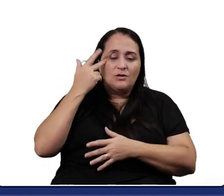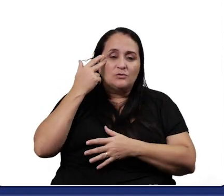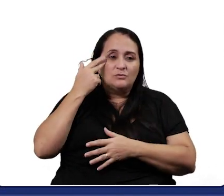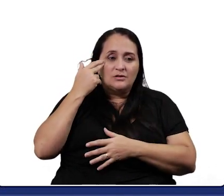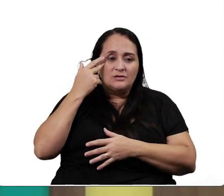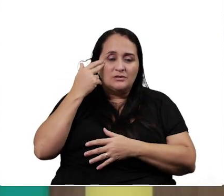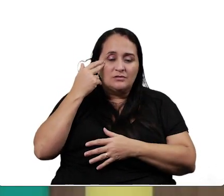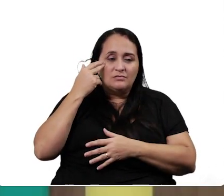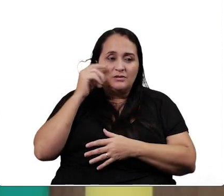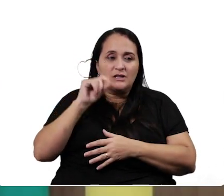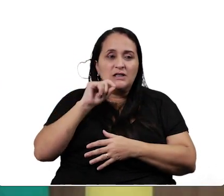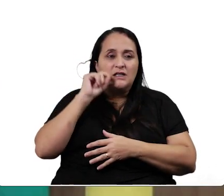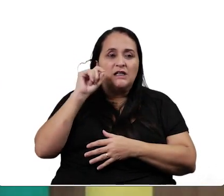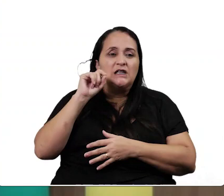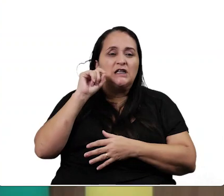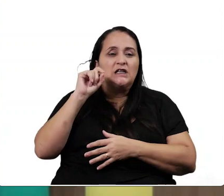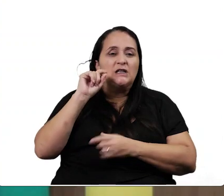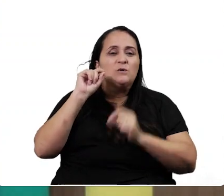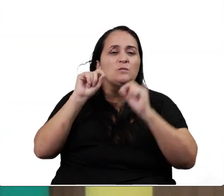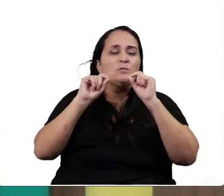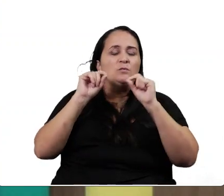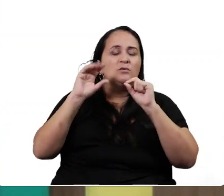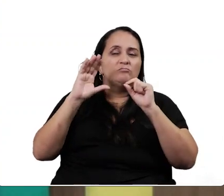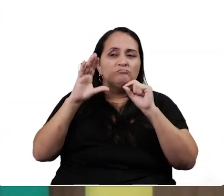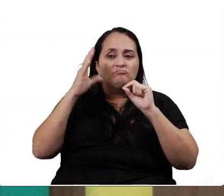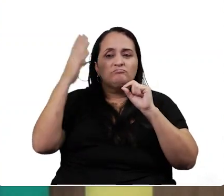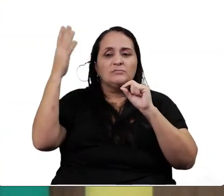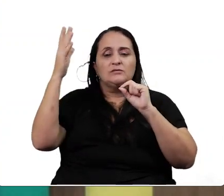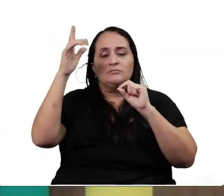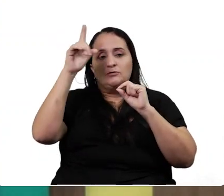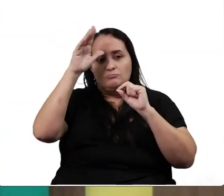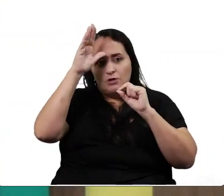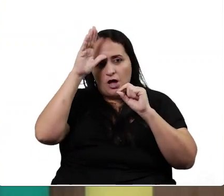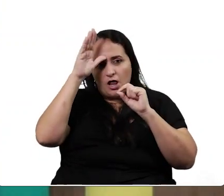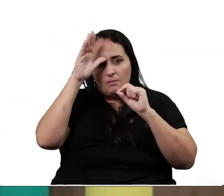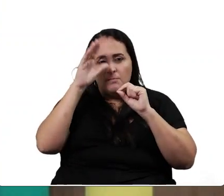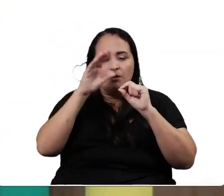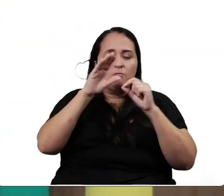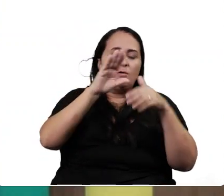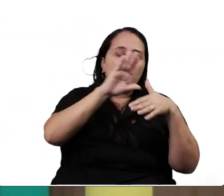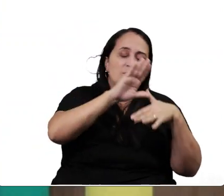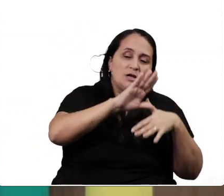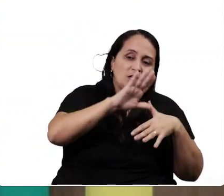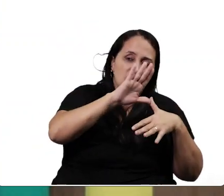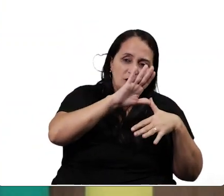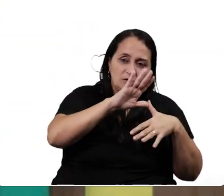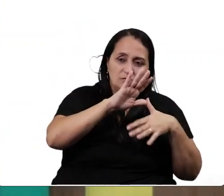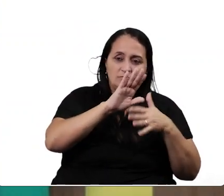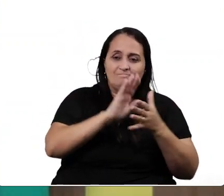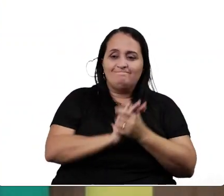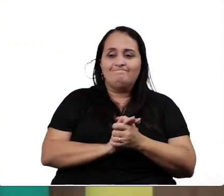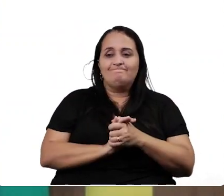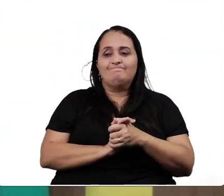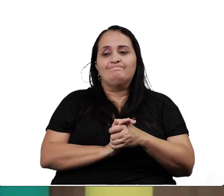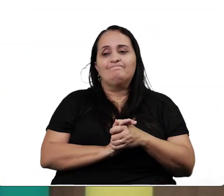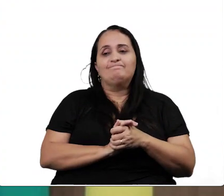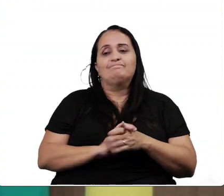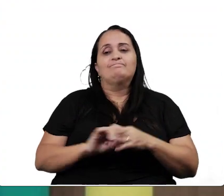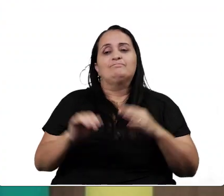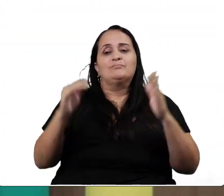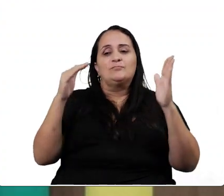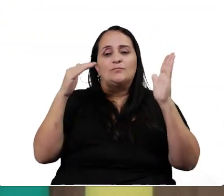espírito olímpico. Afinal de contas, foi o que passou lá entre o alemão e o americano, certo?